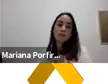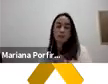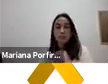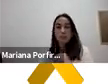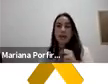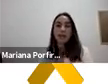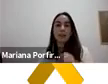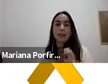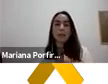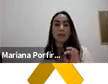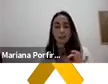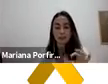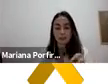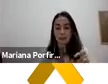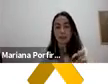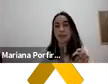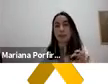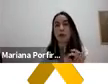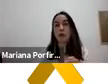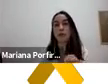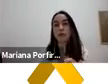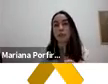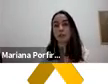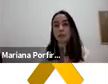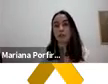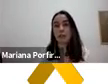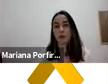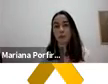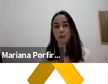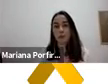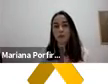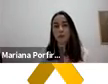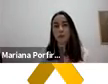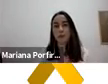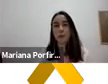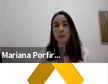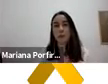as especificidades da amamentação na criança com síndrome de Down.